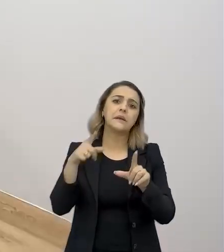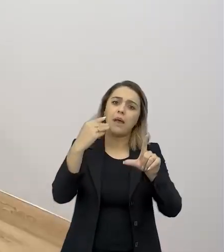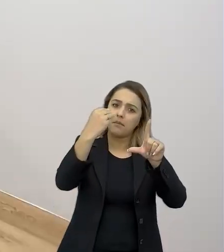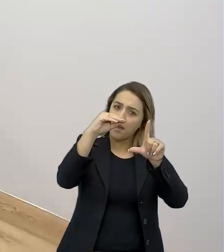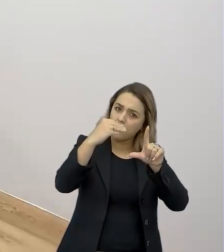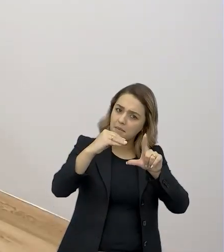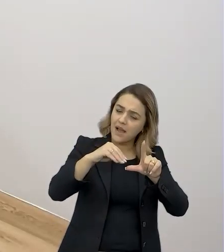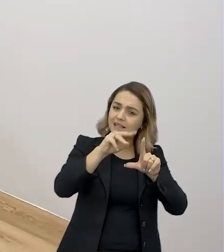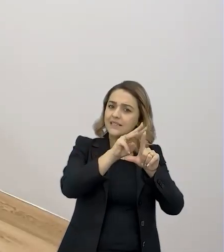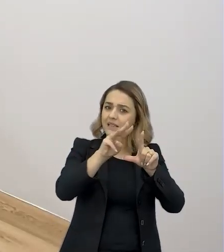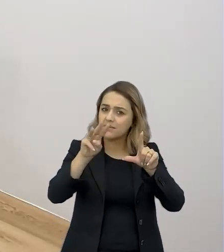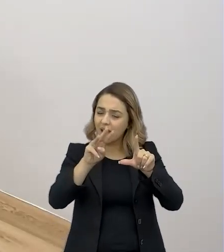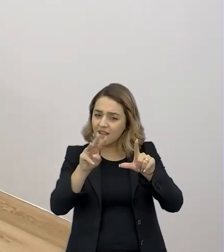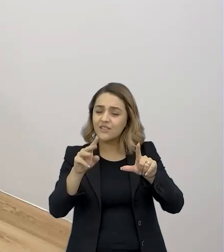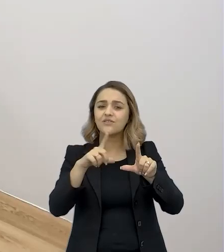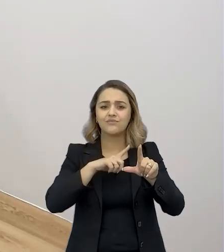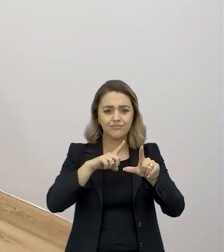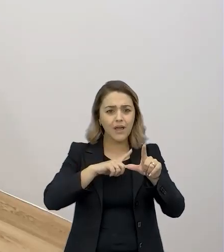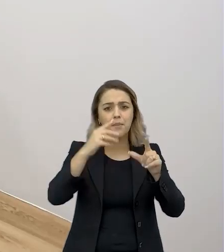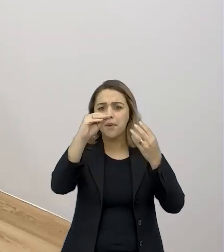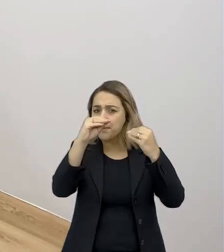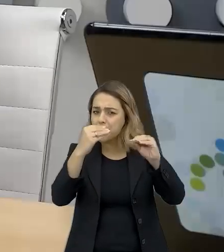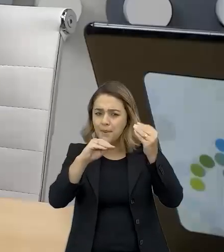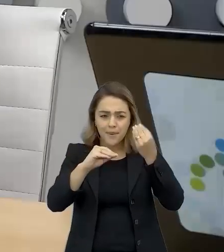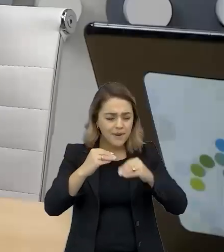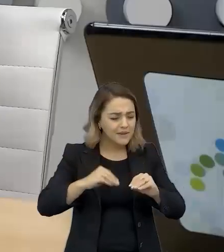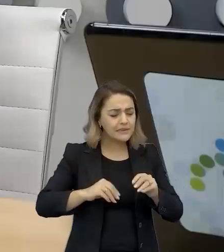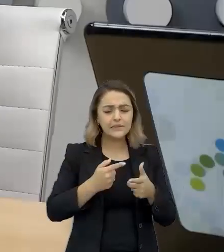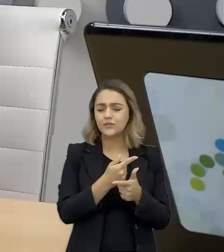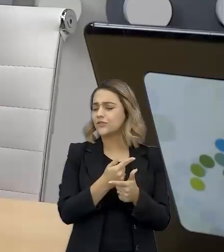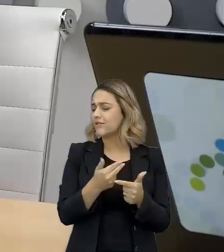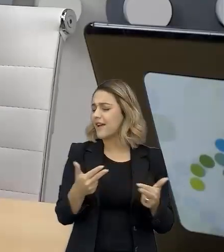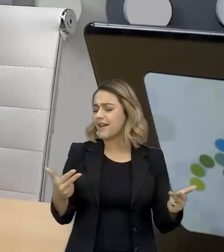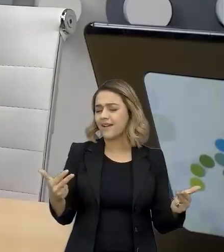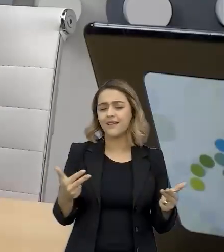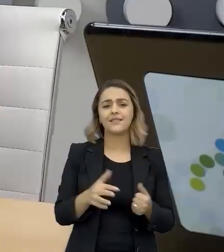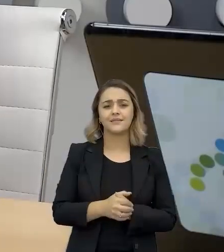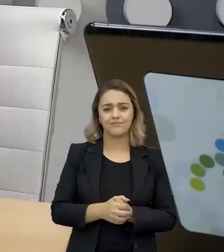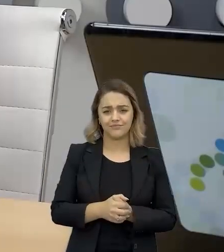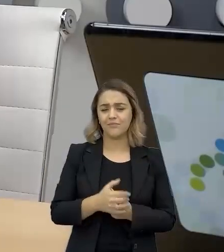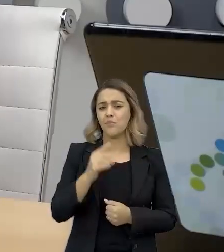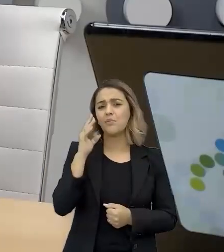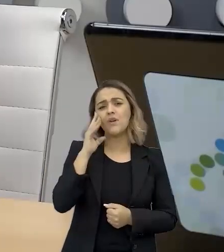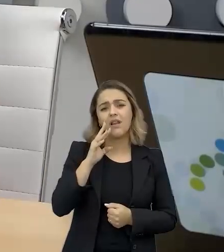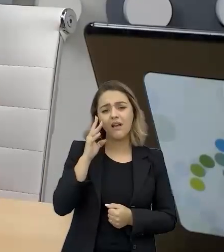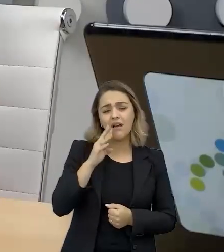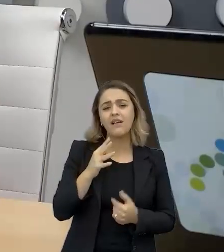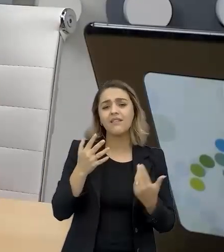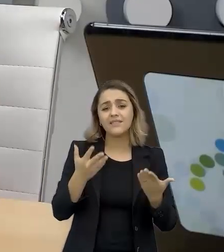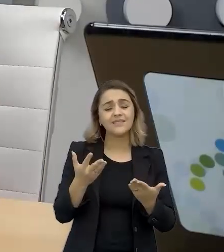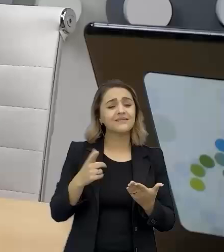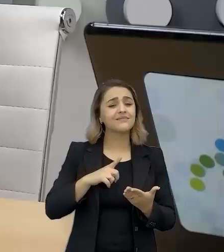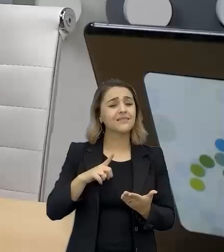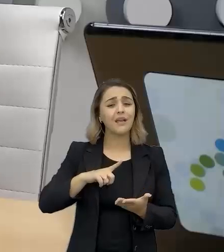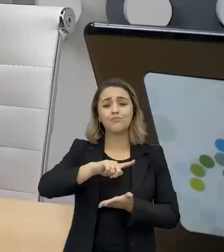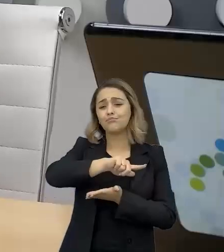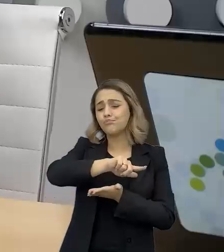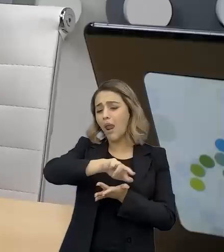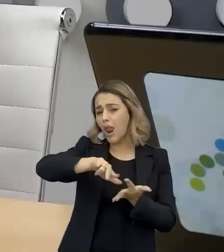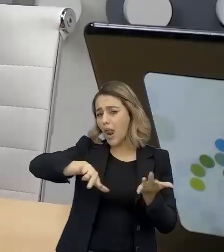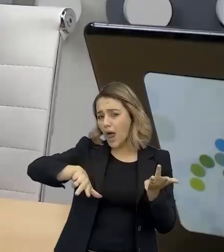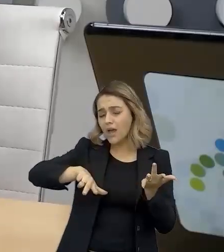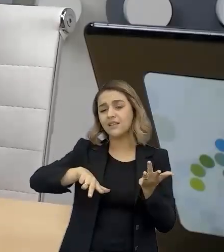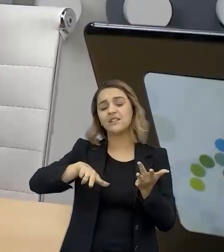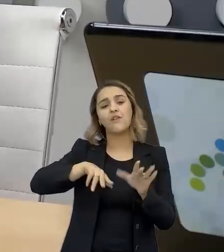próprio né? site, no repositório, gente, tem muita coisa lá, muita coisa bacana, várias